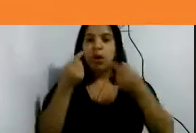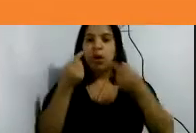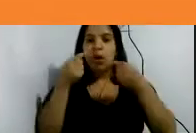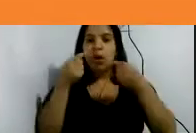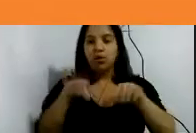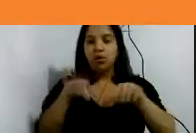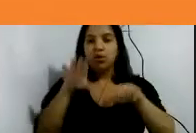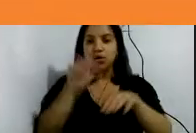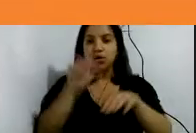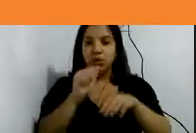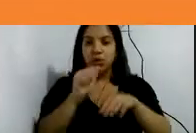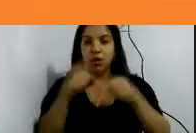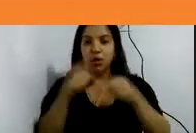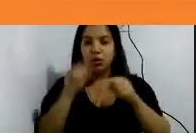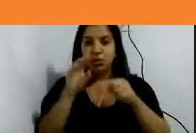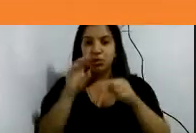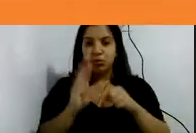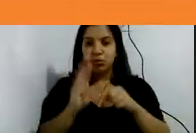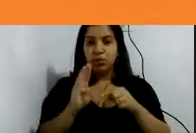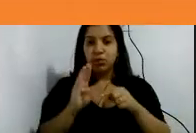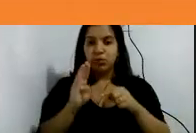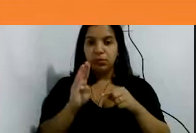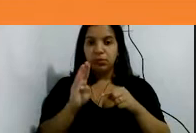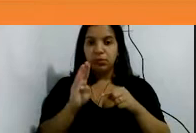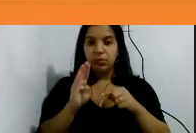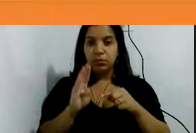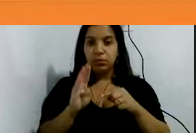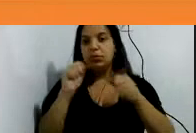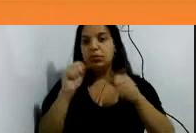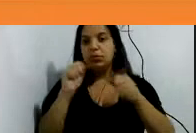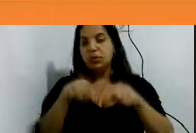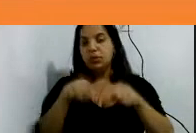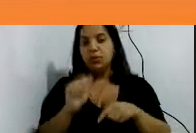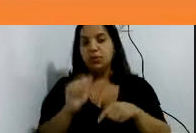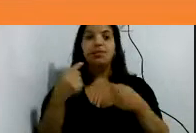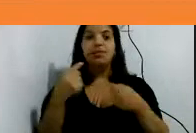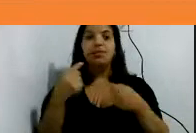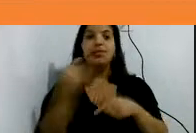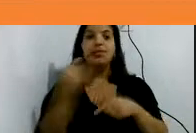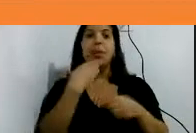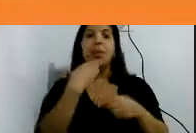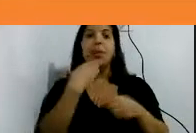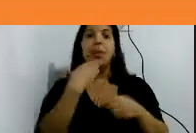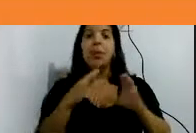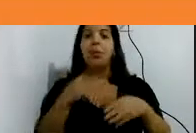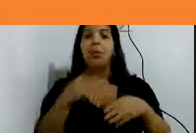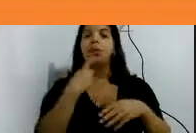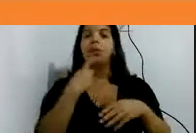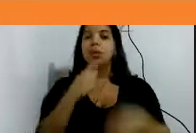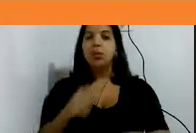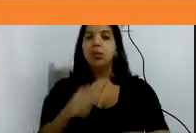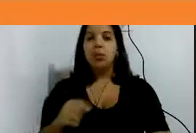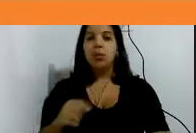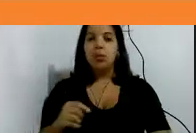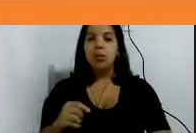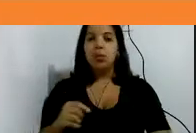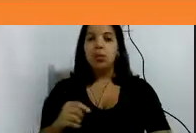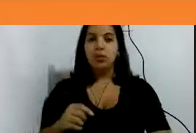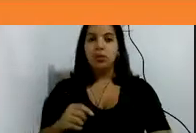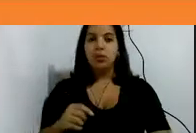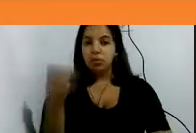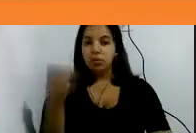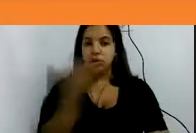e anti-B. Então, qual que é o grupo sanguíneo, levando em consideração esses três